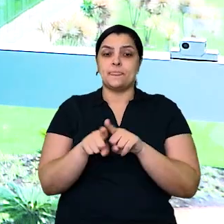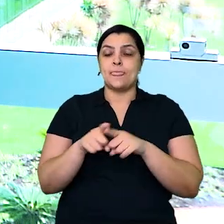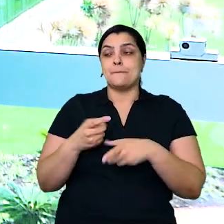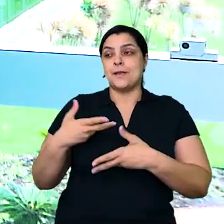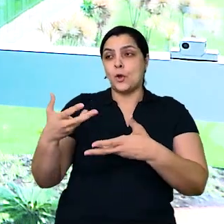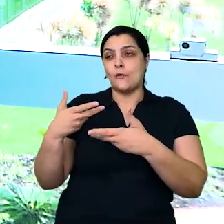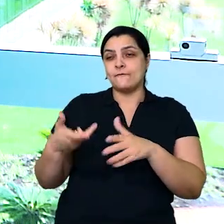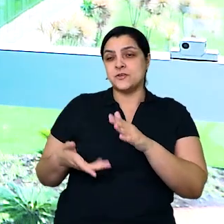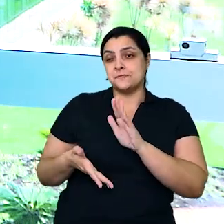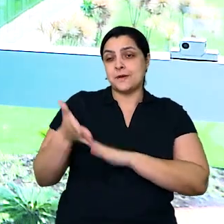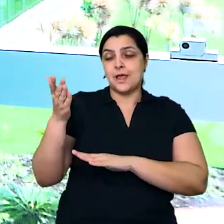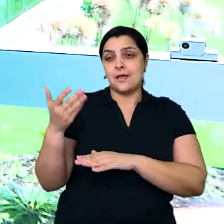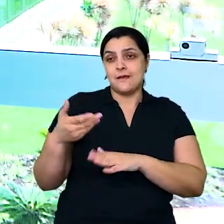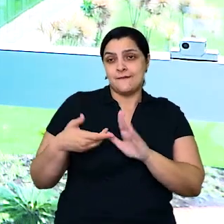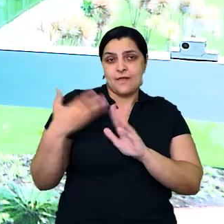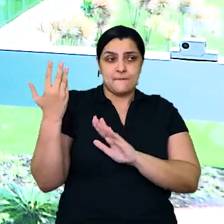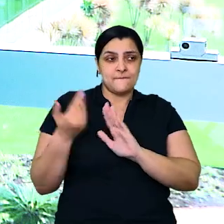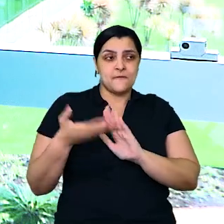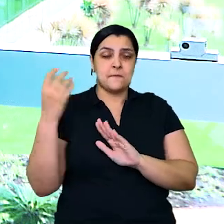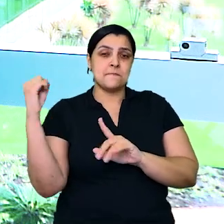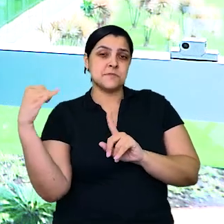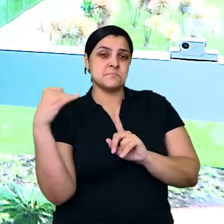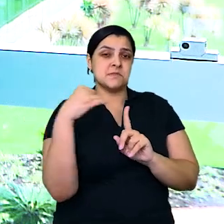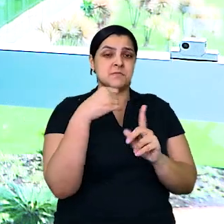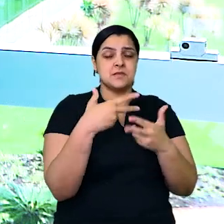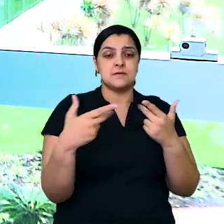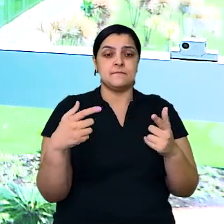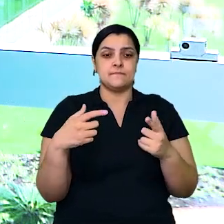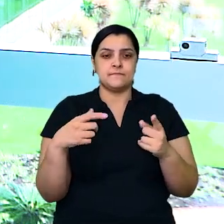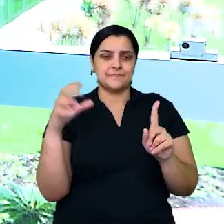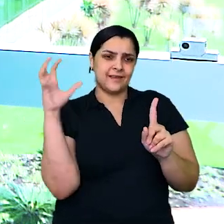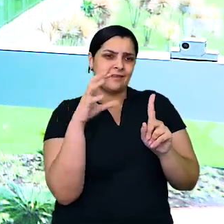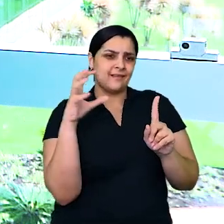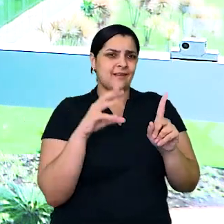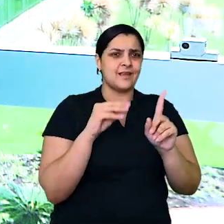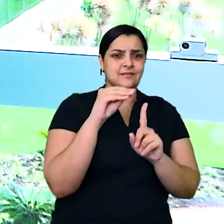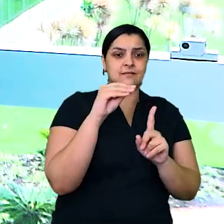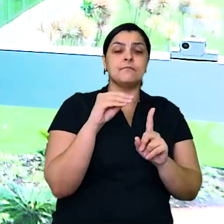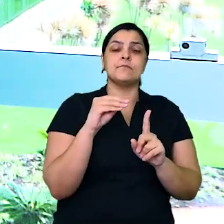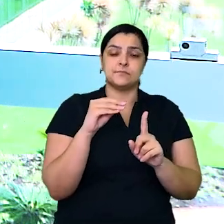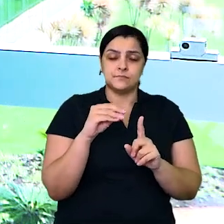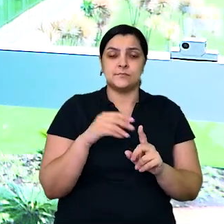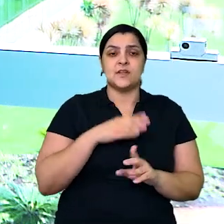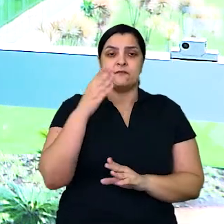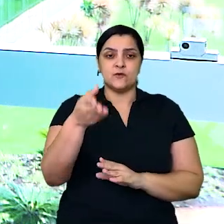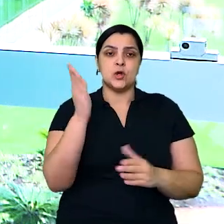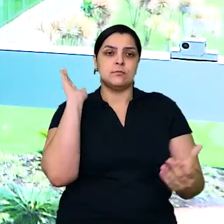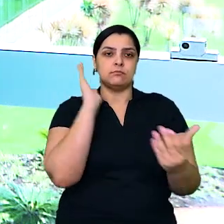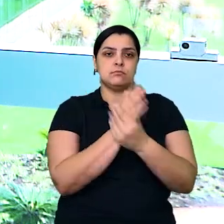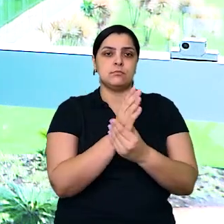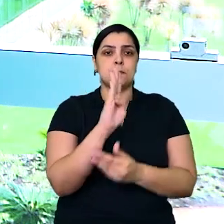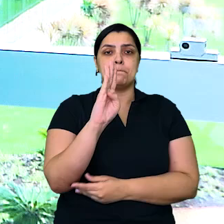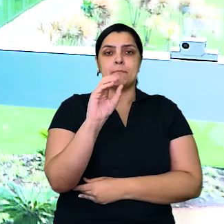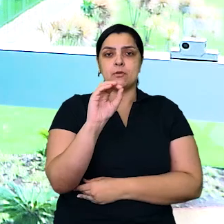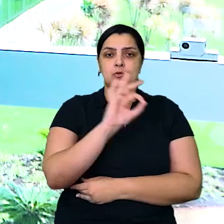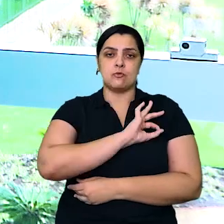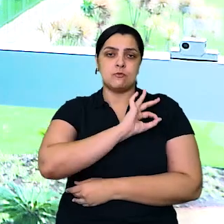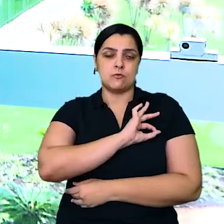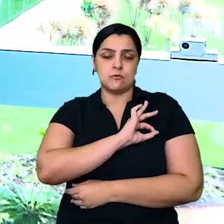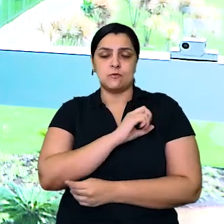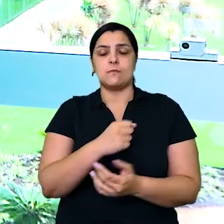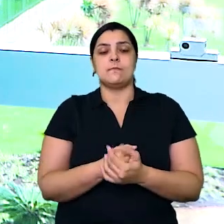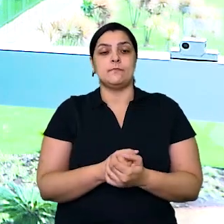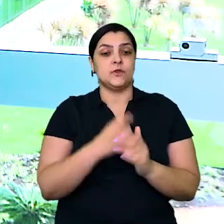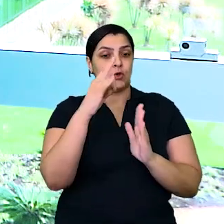convites para sair insistentemente. Diante da situação de assédio, a trabalhadora foi à delegacia e fez um boletim de ocorrência.